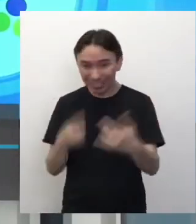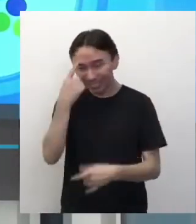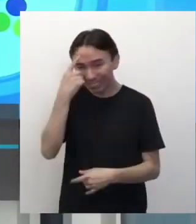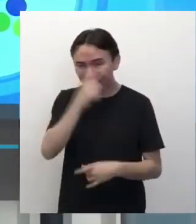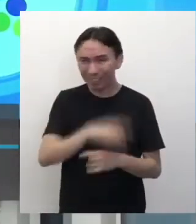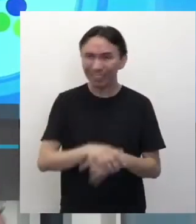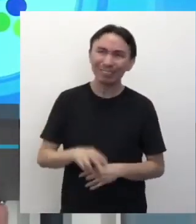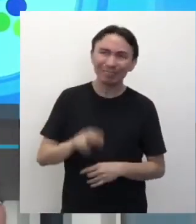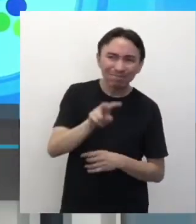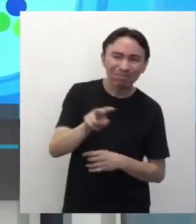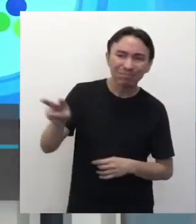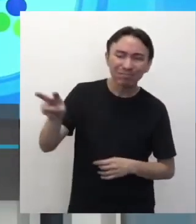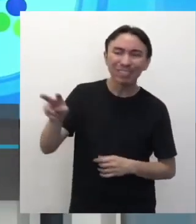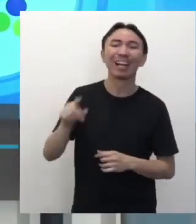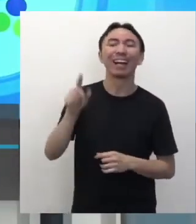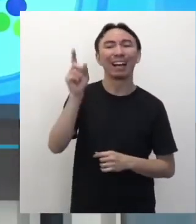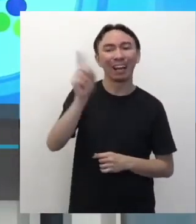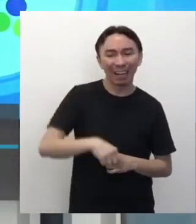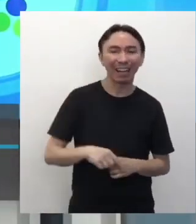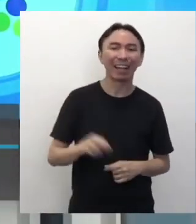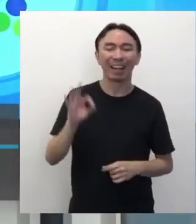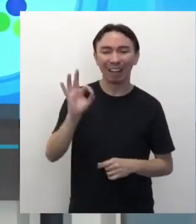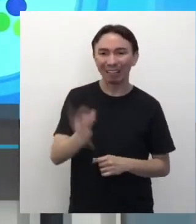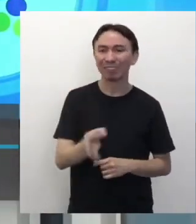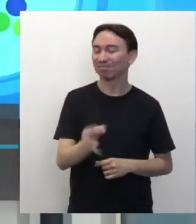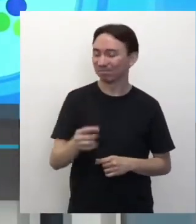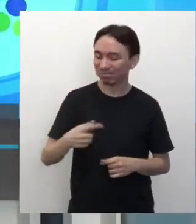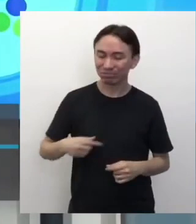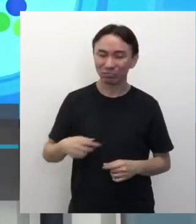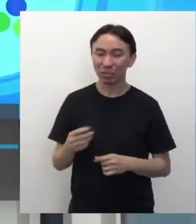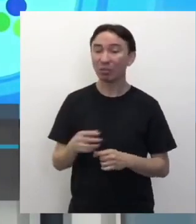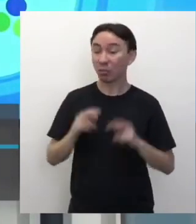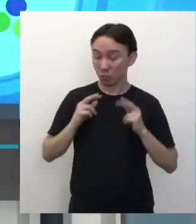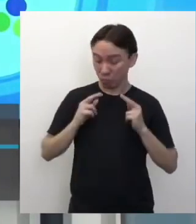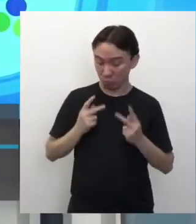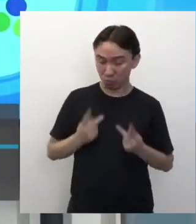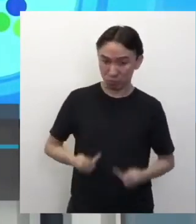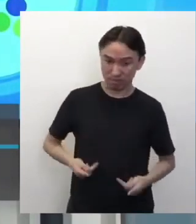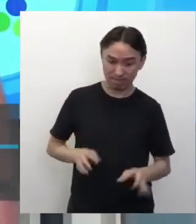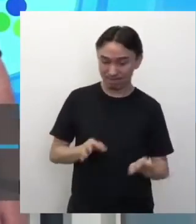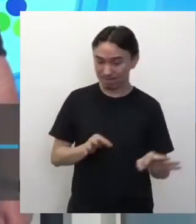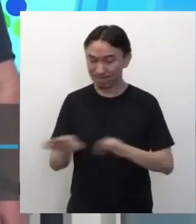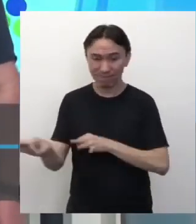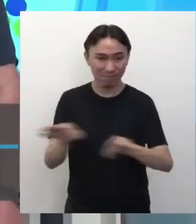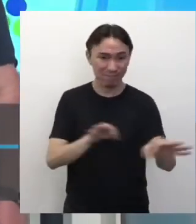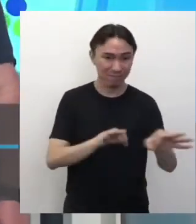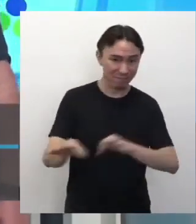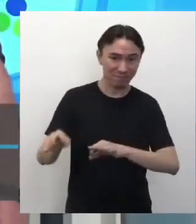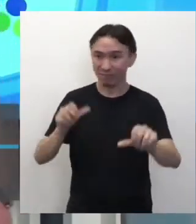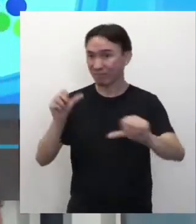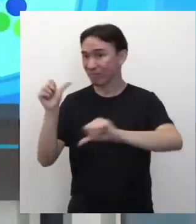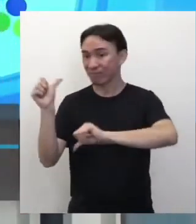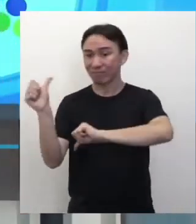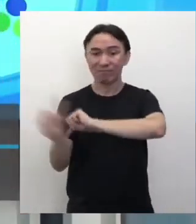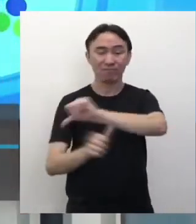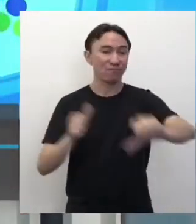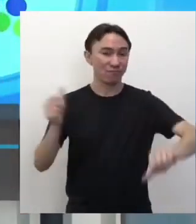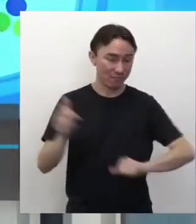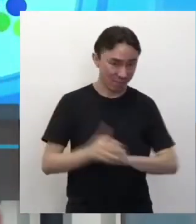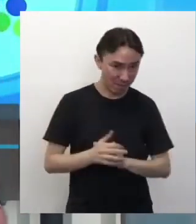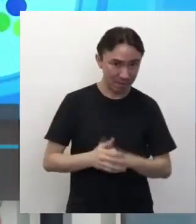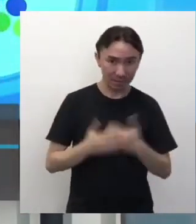considerar que essa plantação ela foi transformada pelo ser humano. Então, é uma paisagem humanizada. Então, sempre nessa